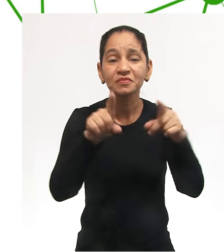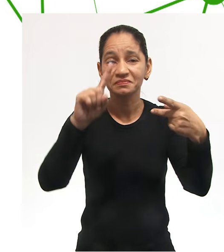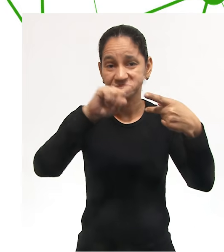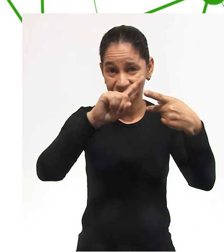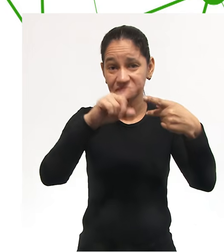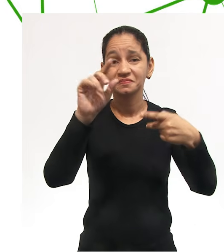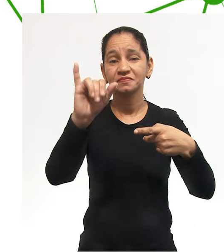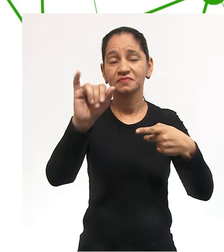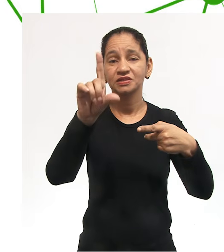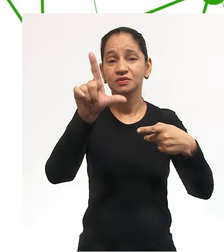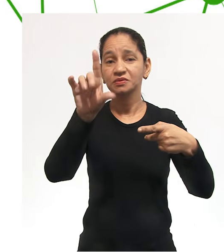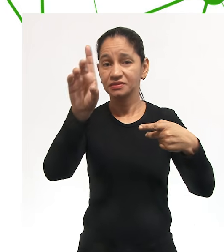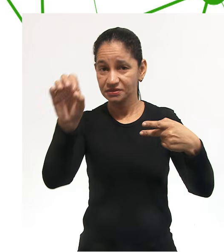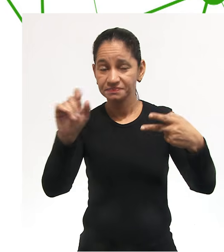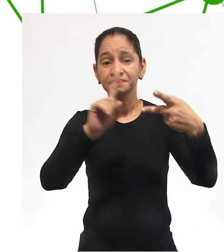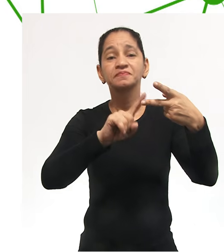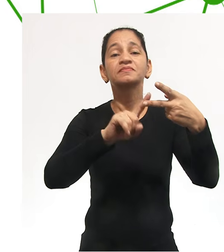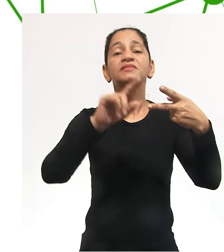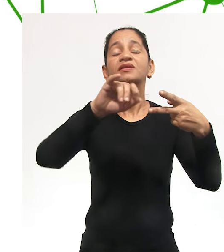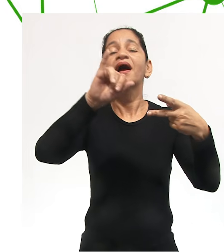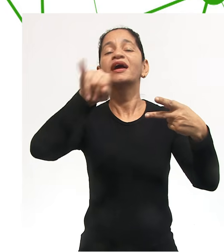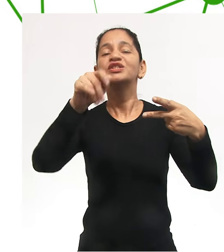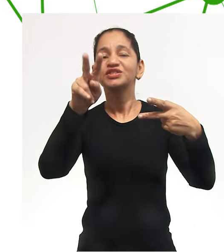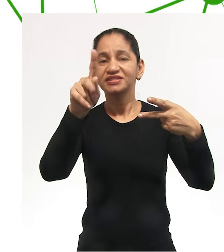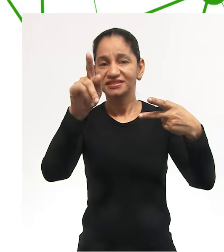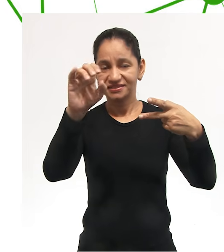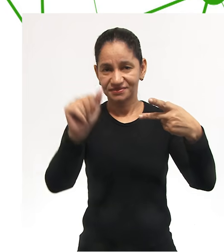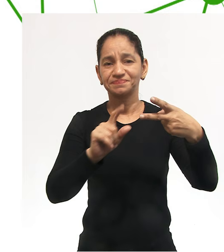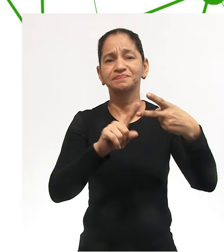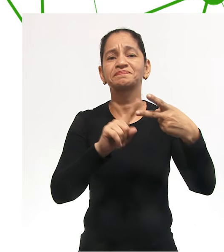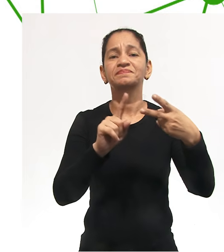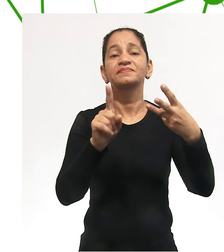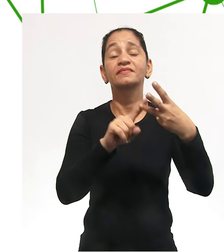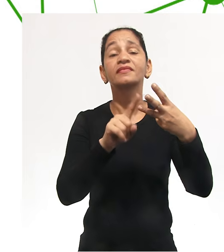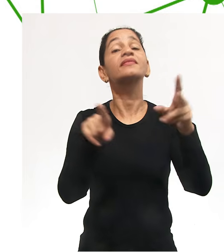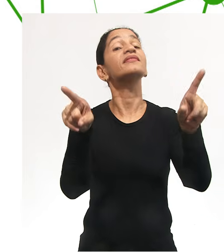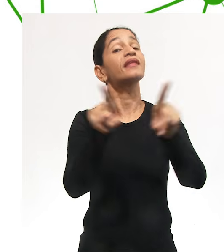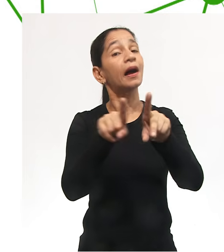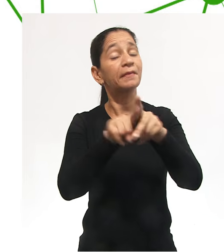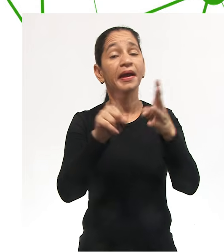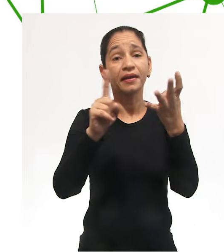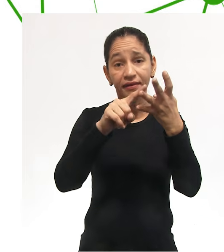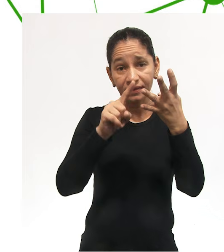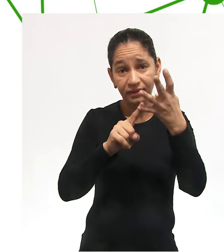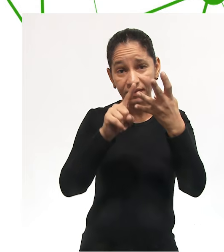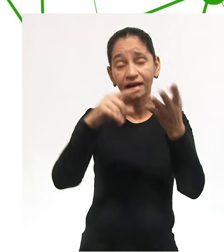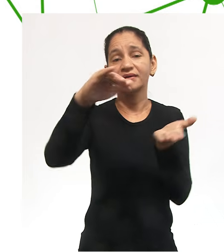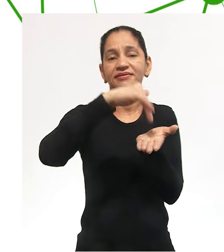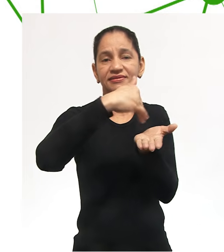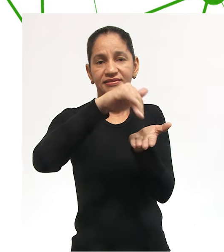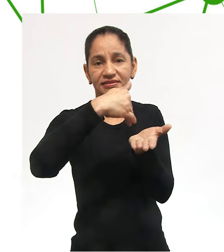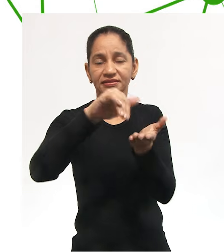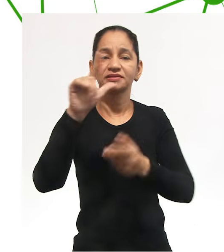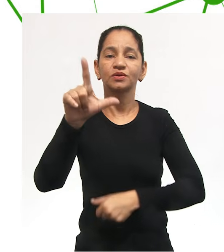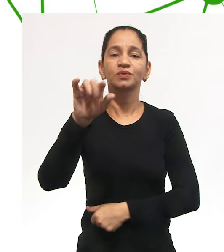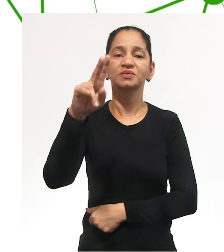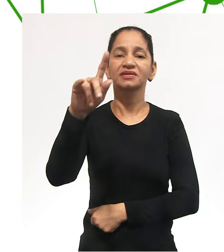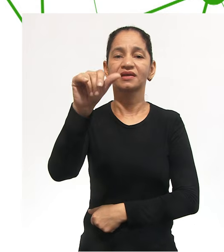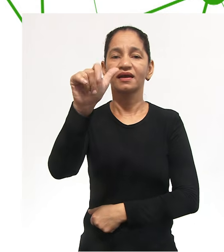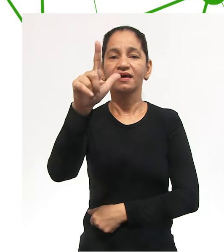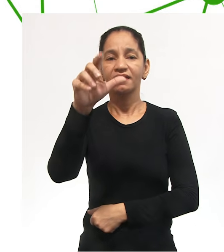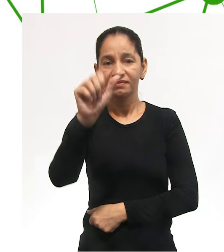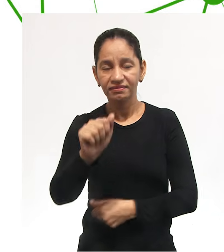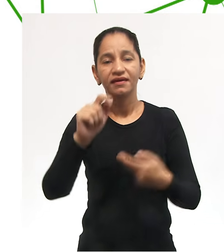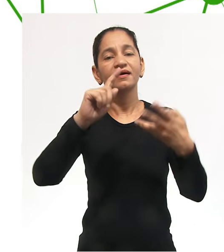a parceria das professoras Hilda Aguiar, Jéssica das Dores e as secretárias, né, a